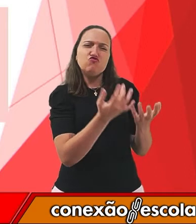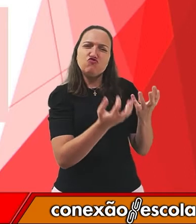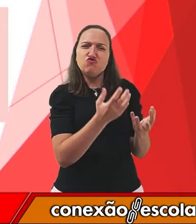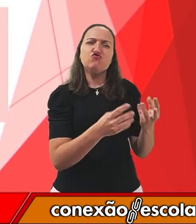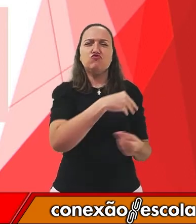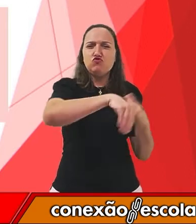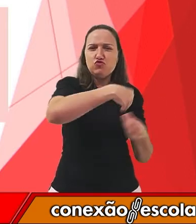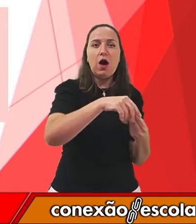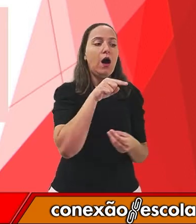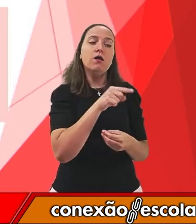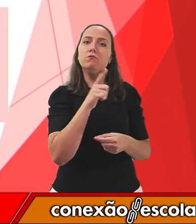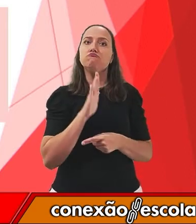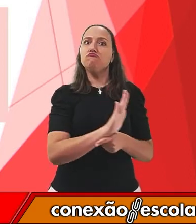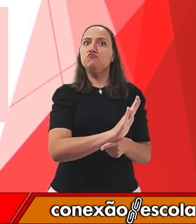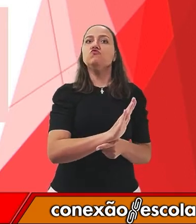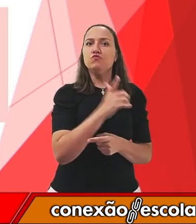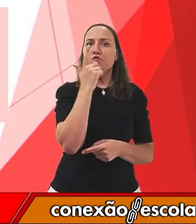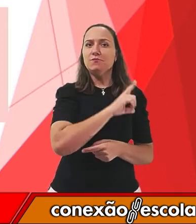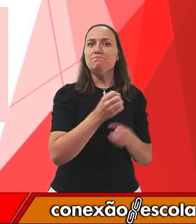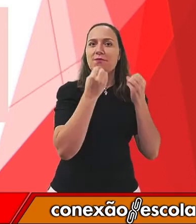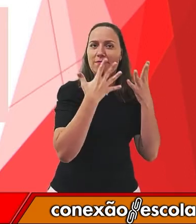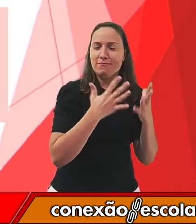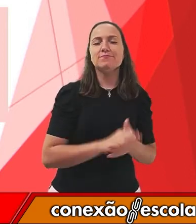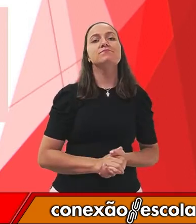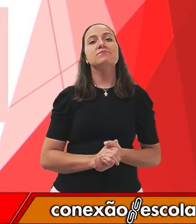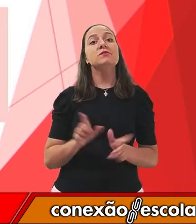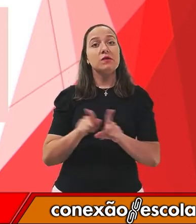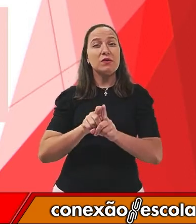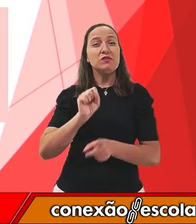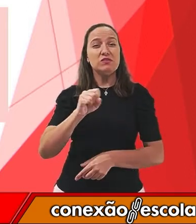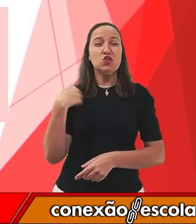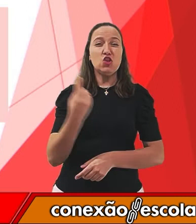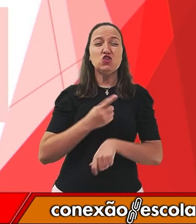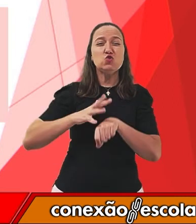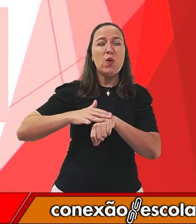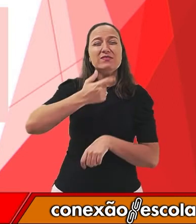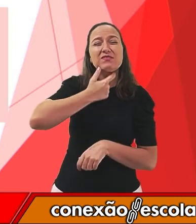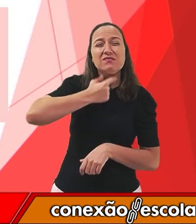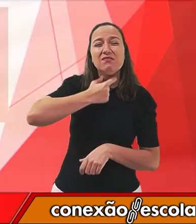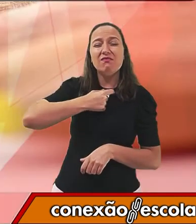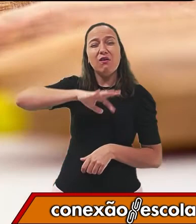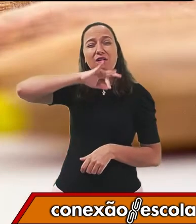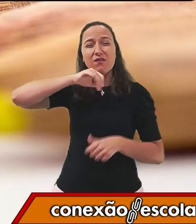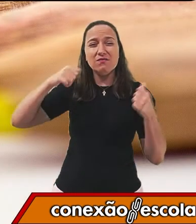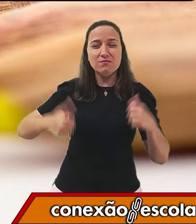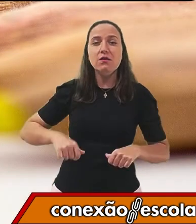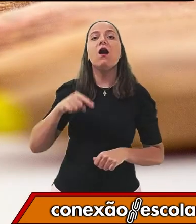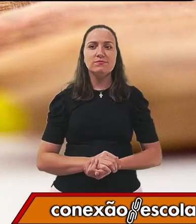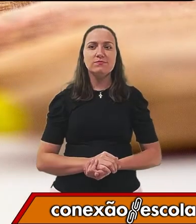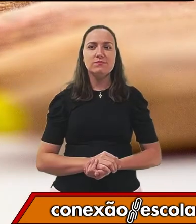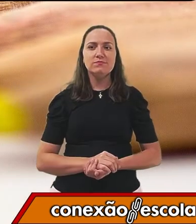são bactérias do bem. Já quando temos alguma infecção de garganta, ela é provocada por uma bactéria do